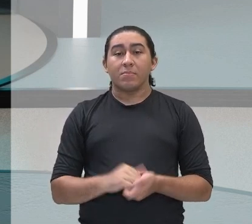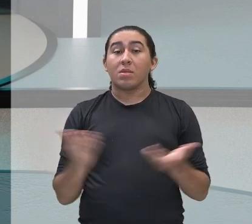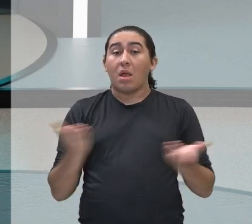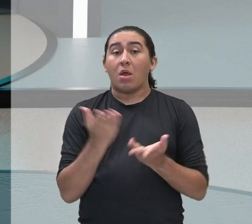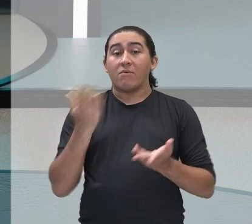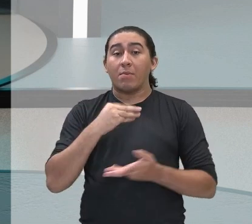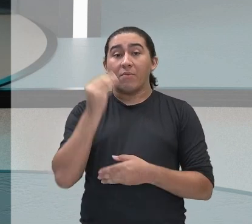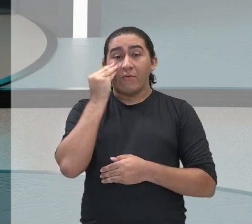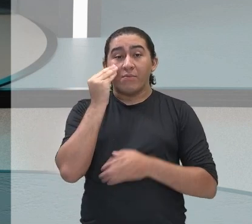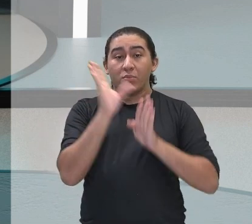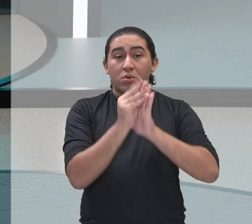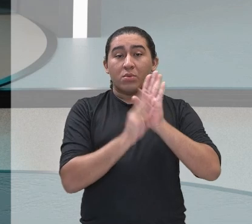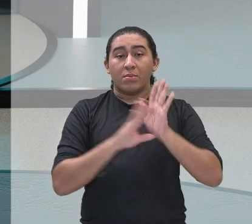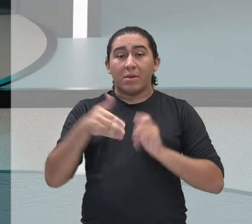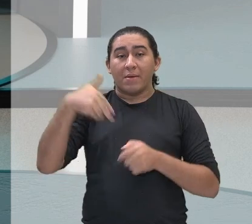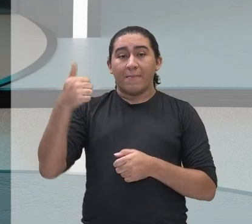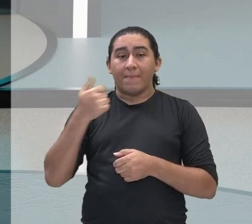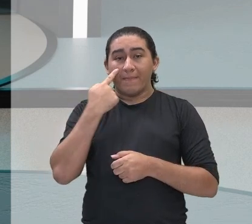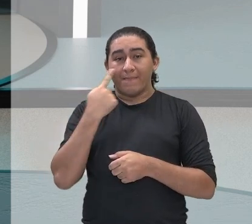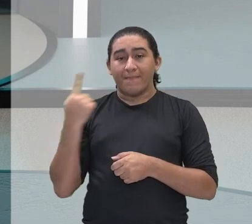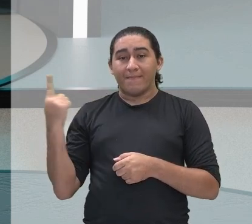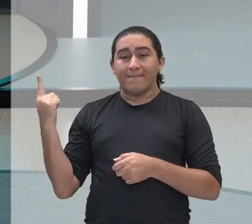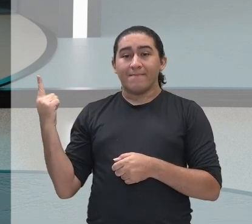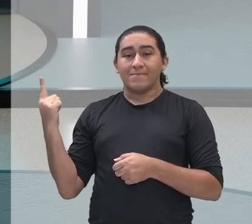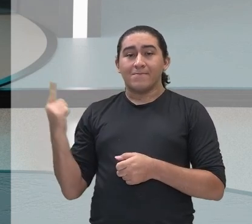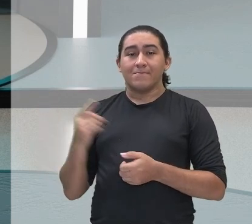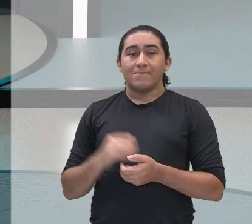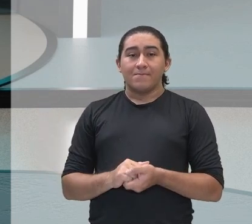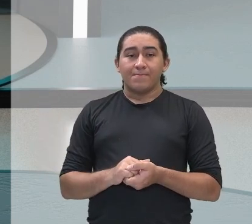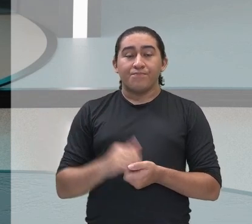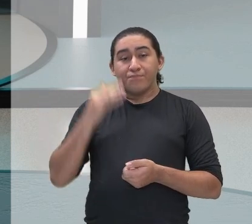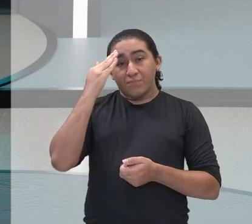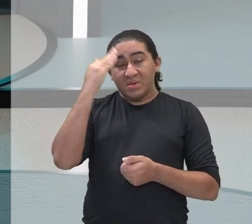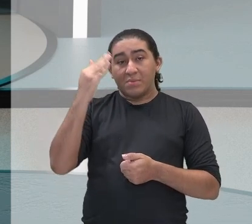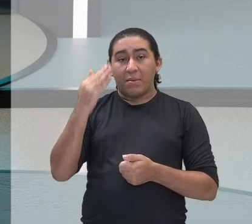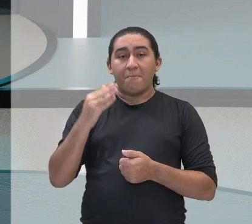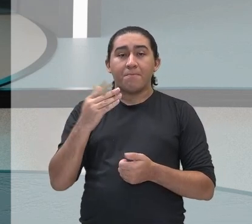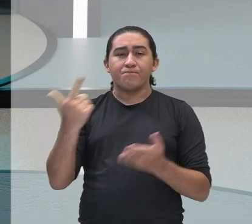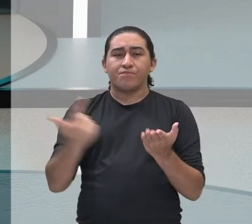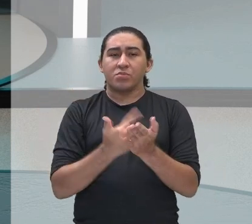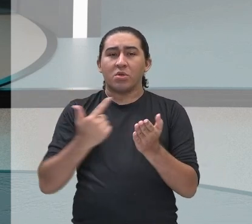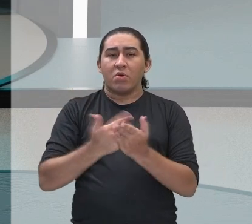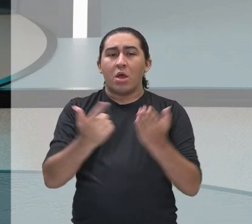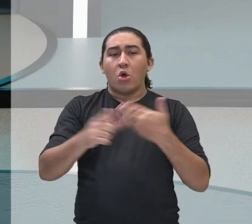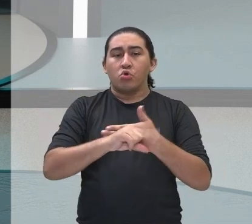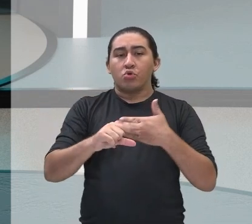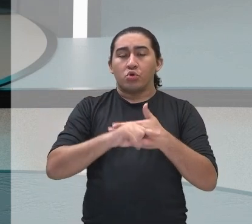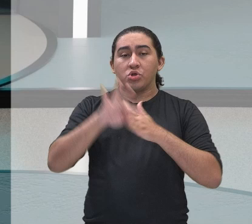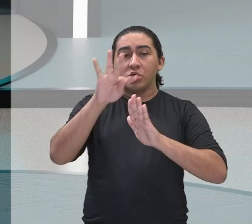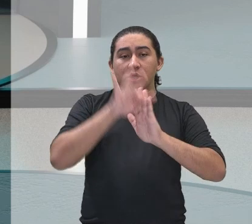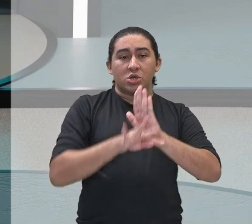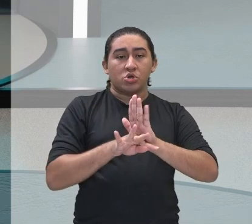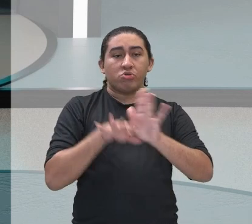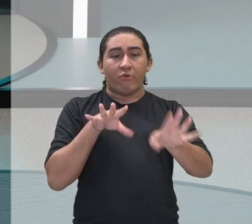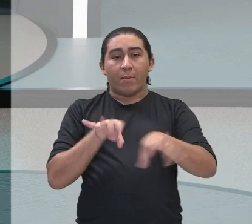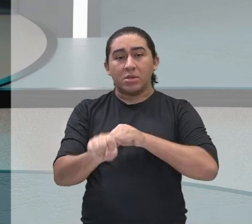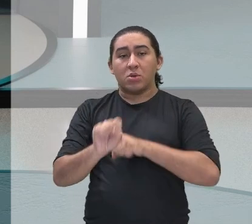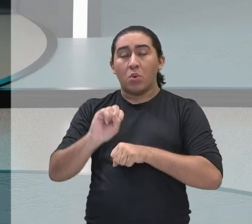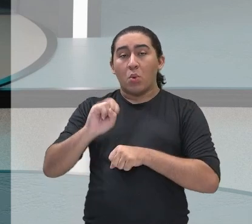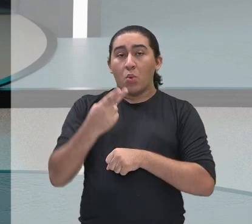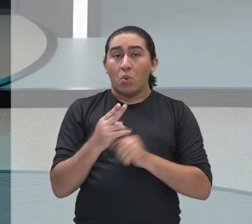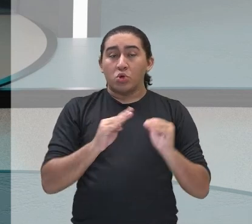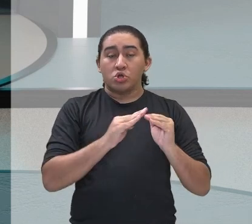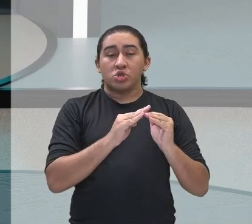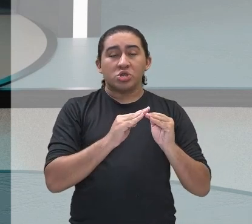pouco mais. As principais obras e autores e textos de formação ou de catequese.